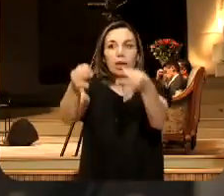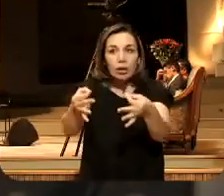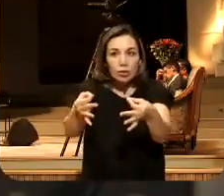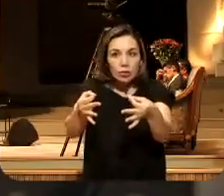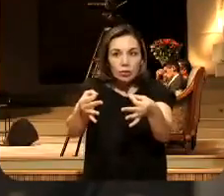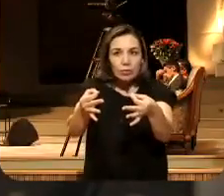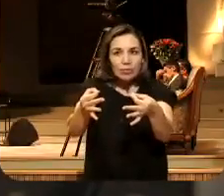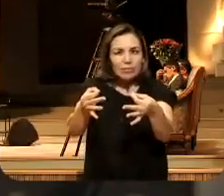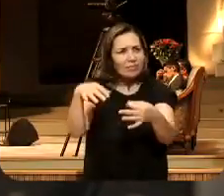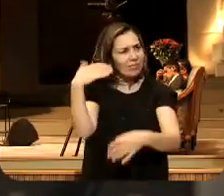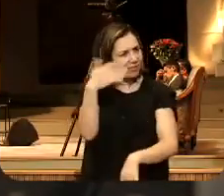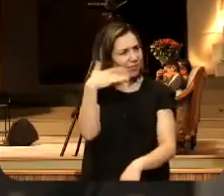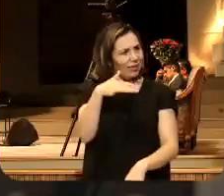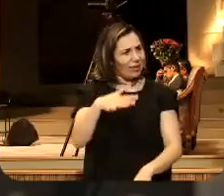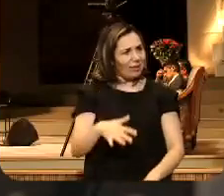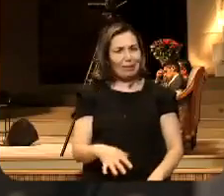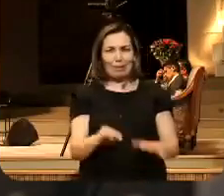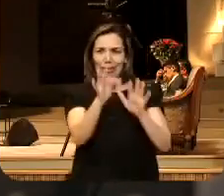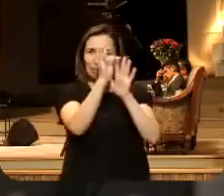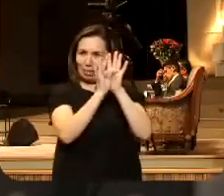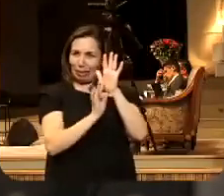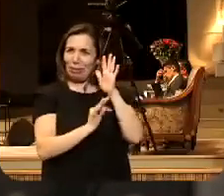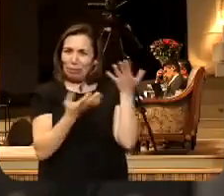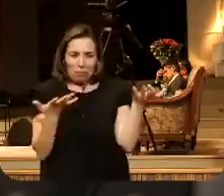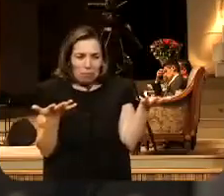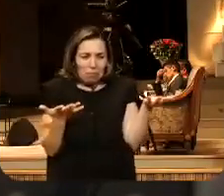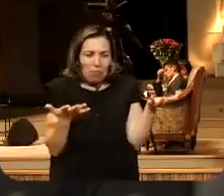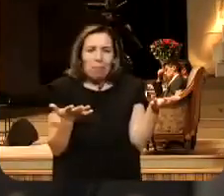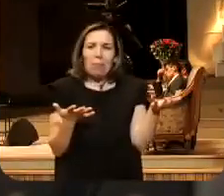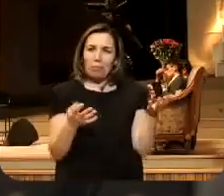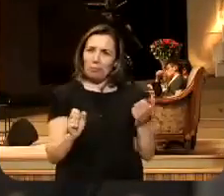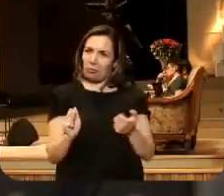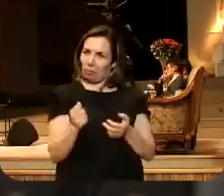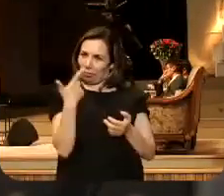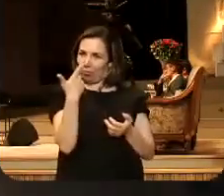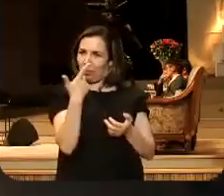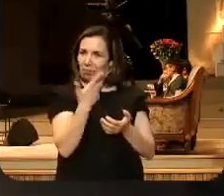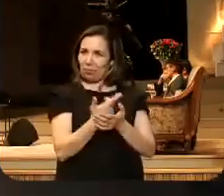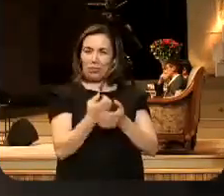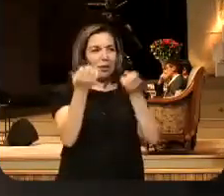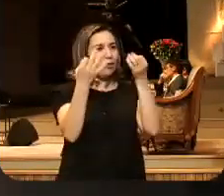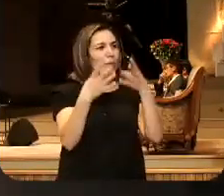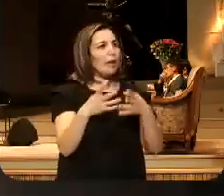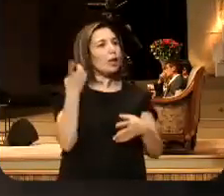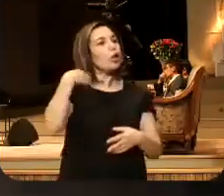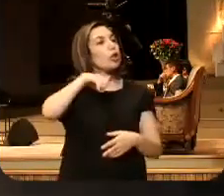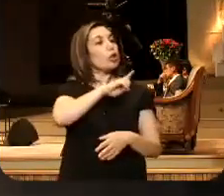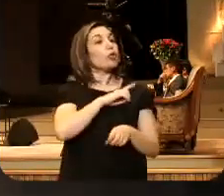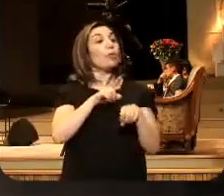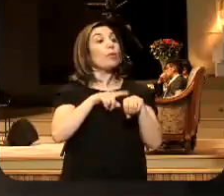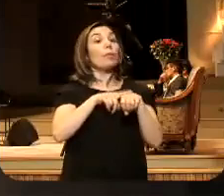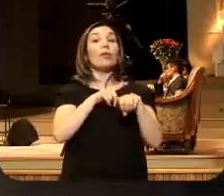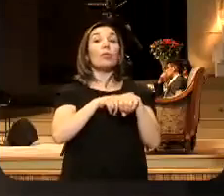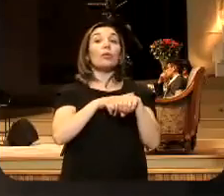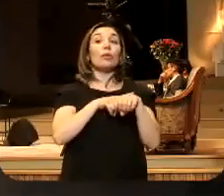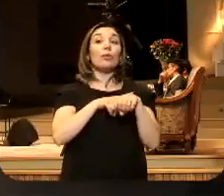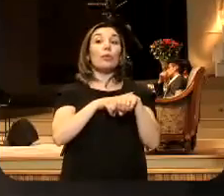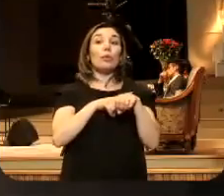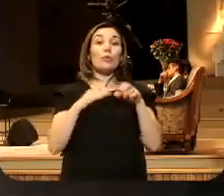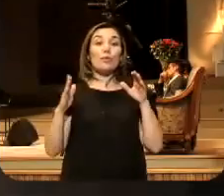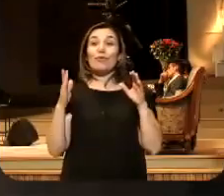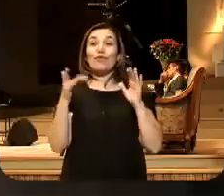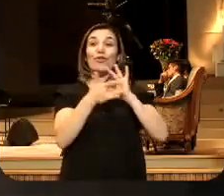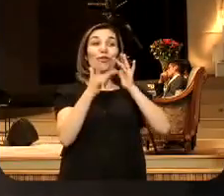É interessante esse texto. Ele fala de um momento em que a gente poderá prestar